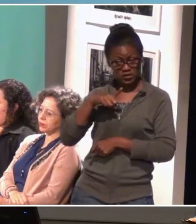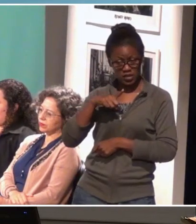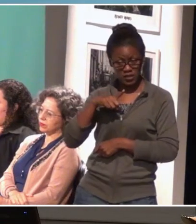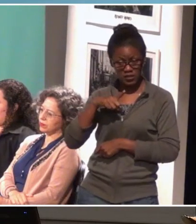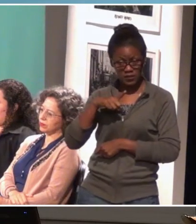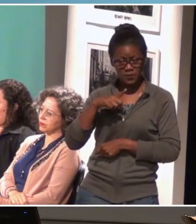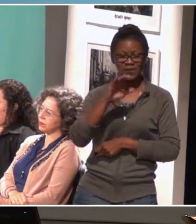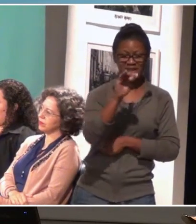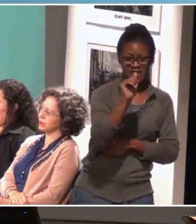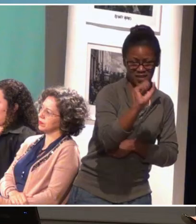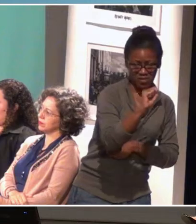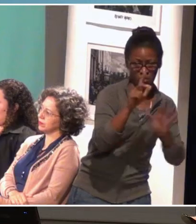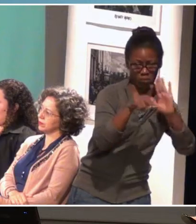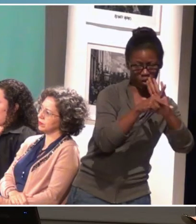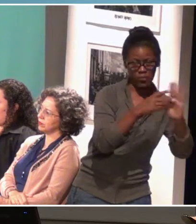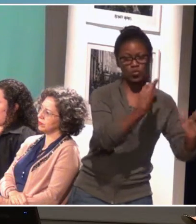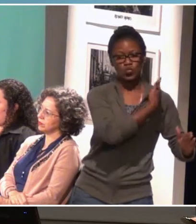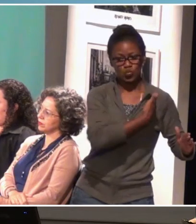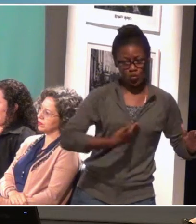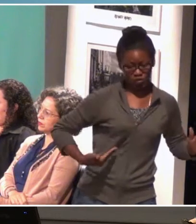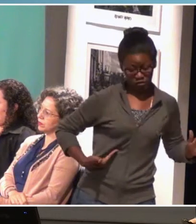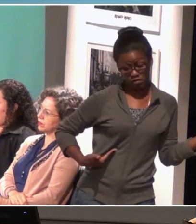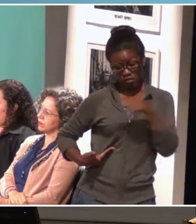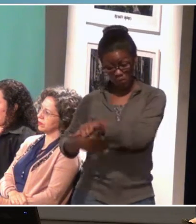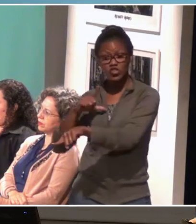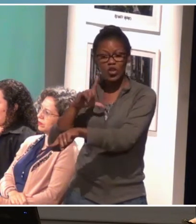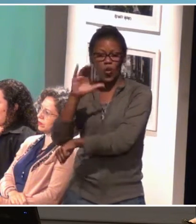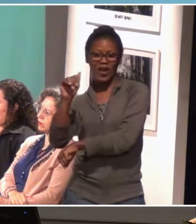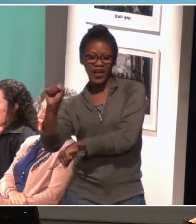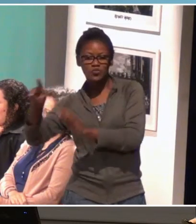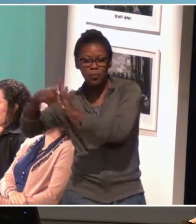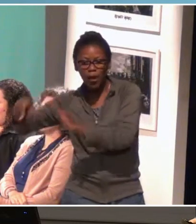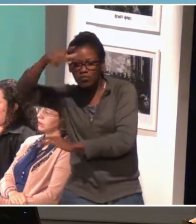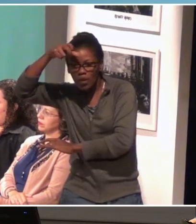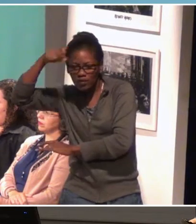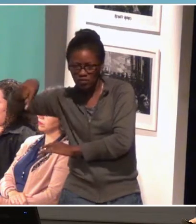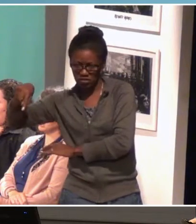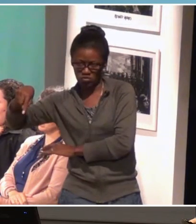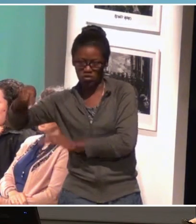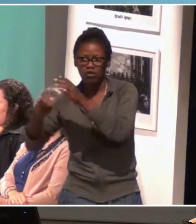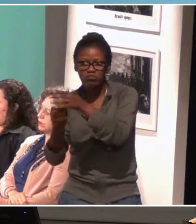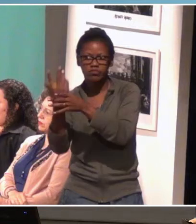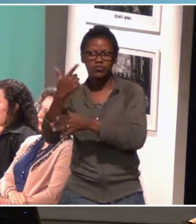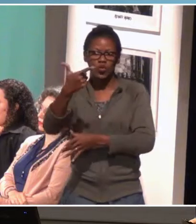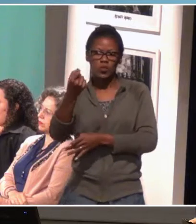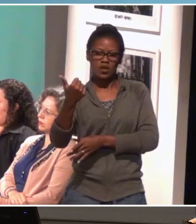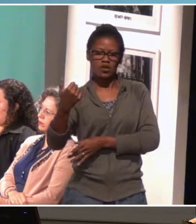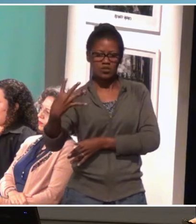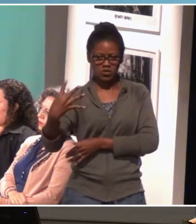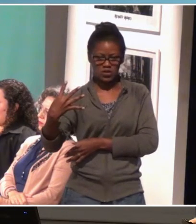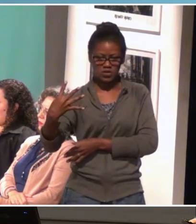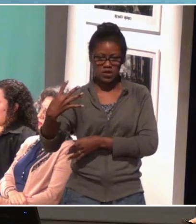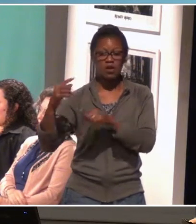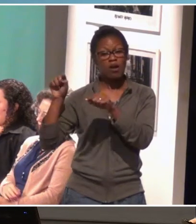rede estadual, que é o que eu estou representando, e o CAIS municipal, que surgiu agora em 2014, e aí